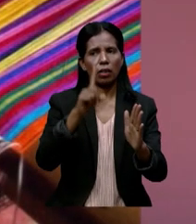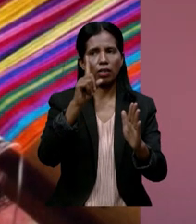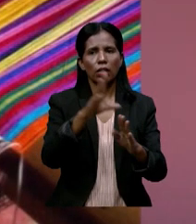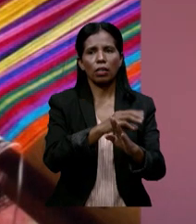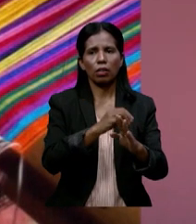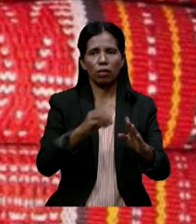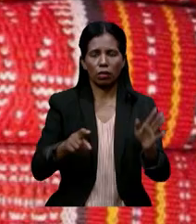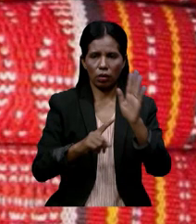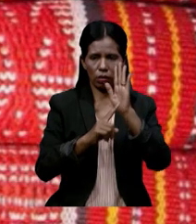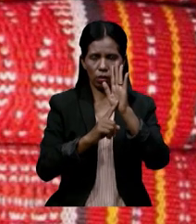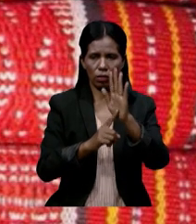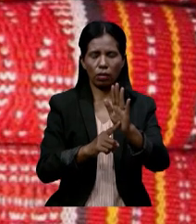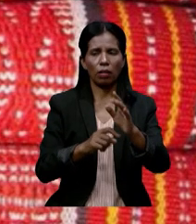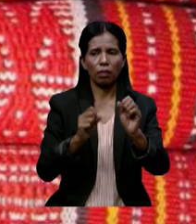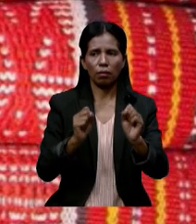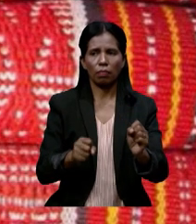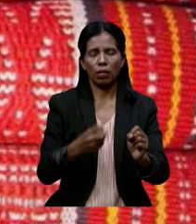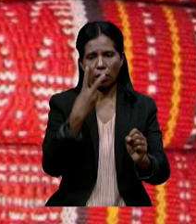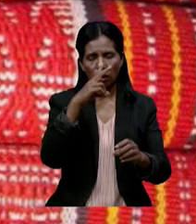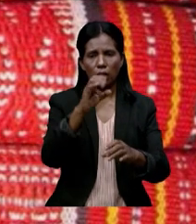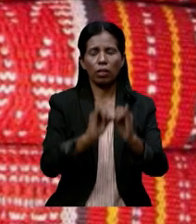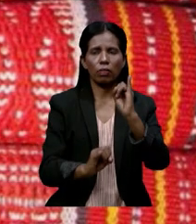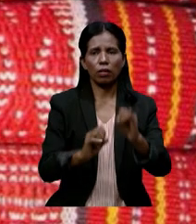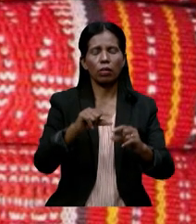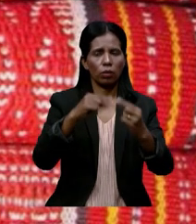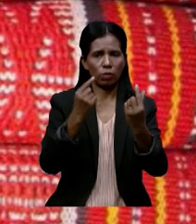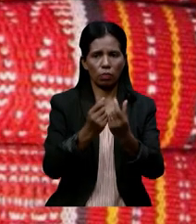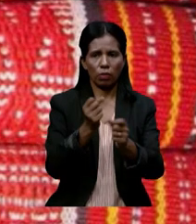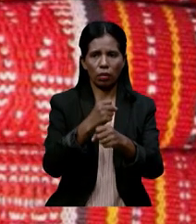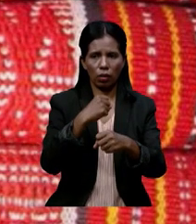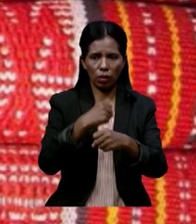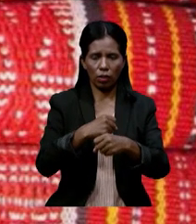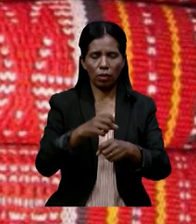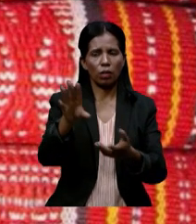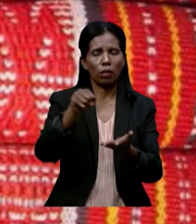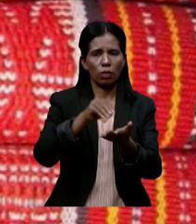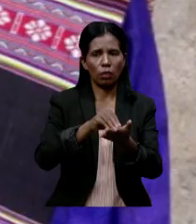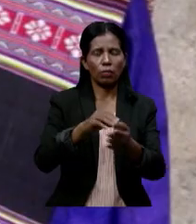sai base legal. Nu ne bele regula individu ca grupu ne behalo ca copia tais